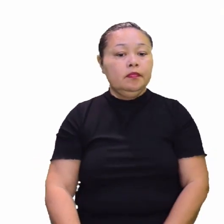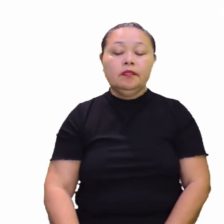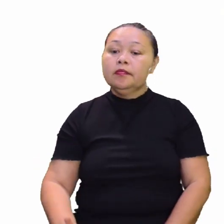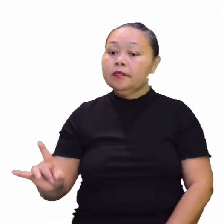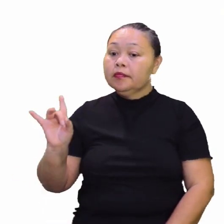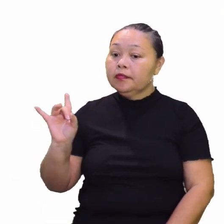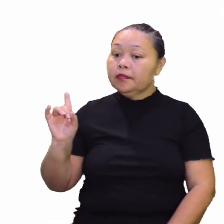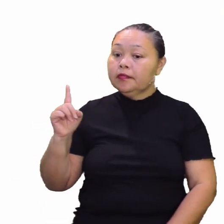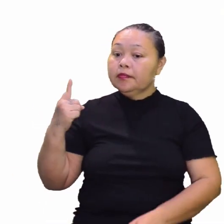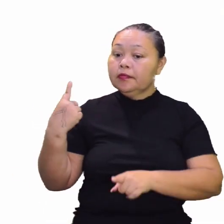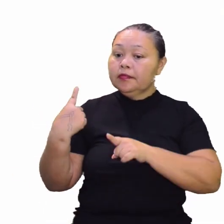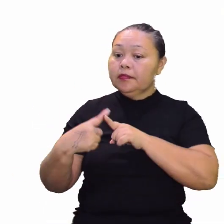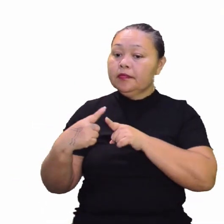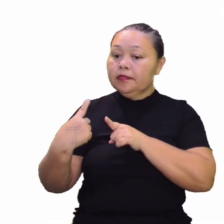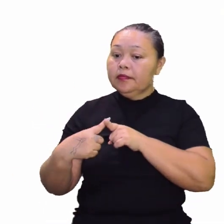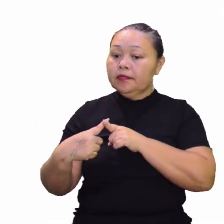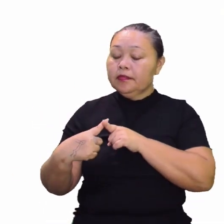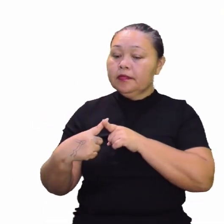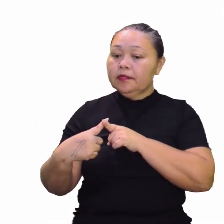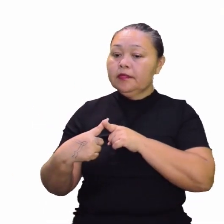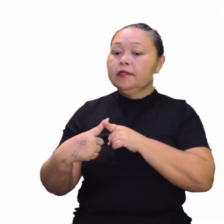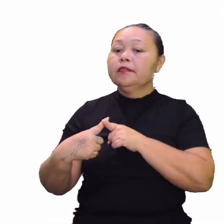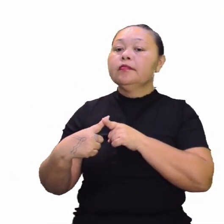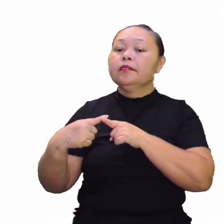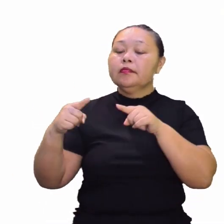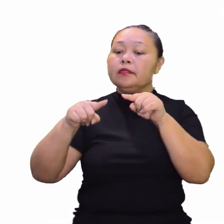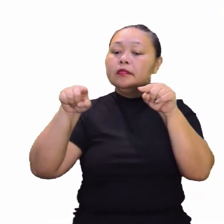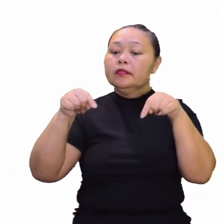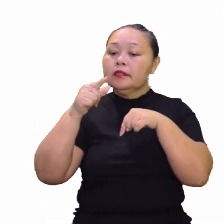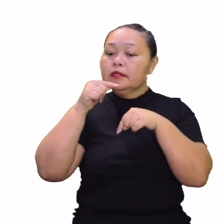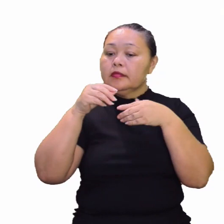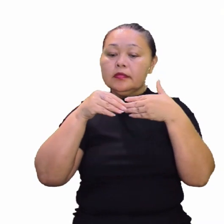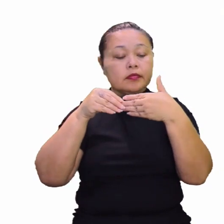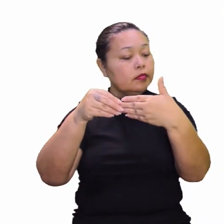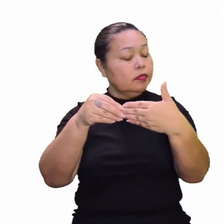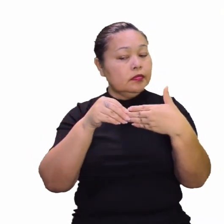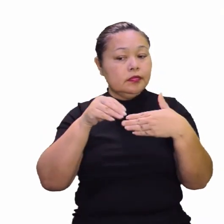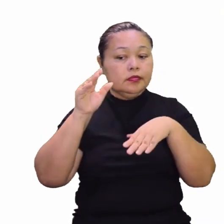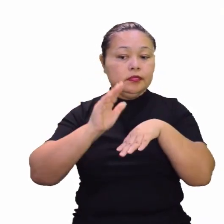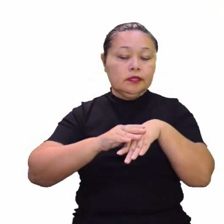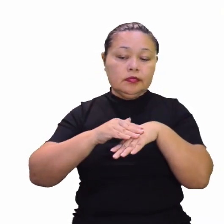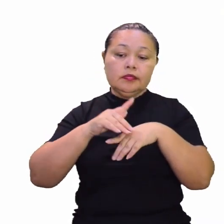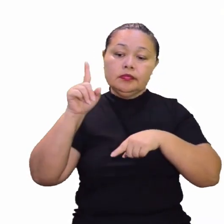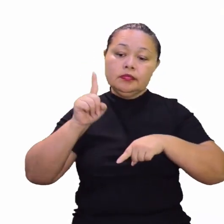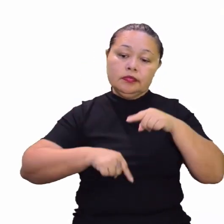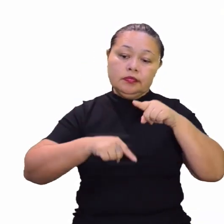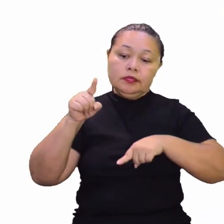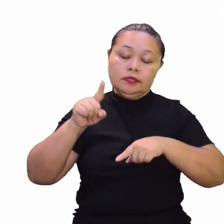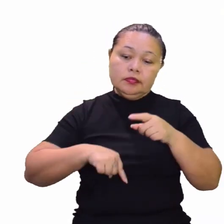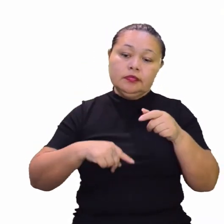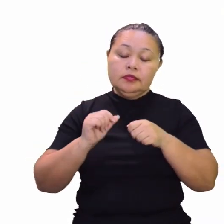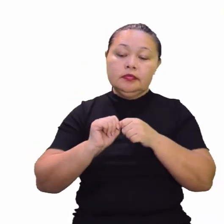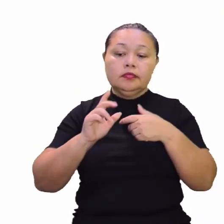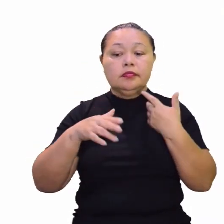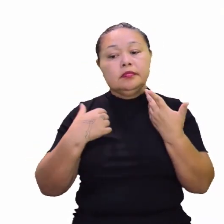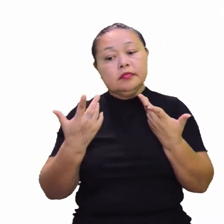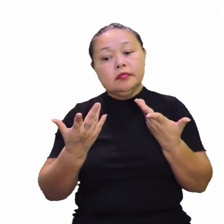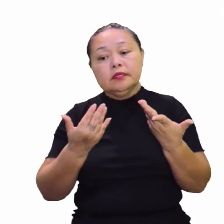Rogério, por que as hidrovias são mais recomendadas para produtos não